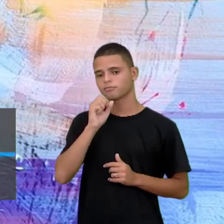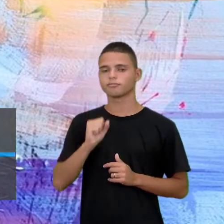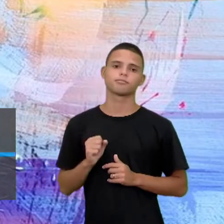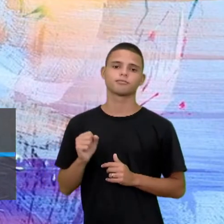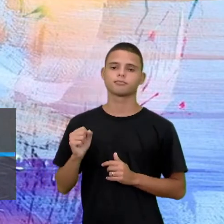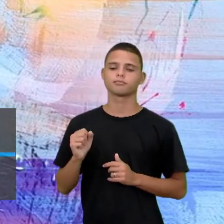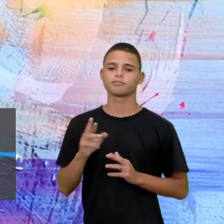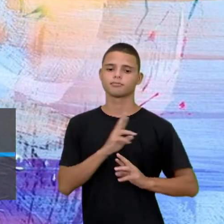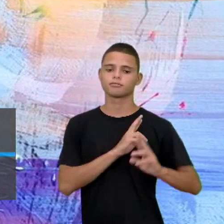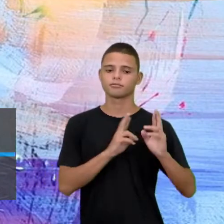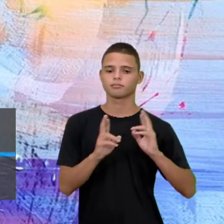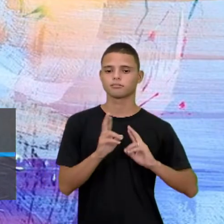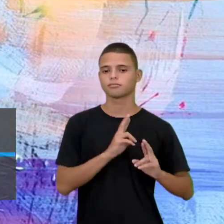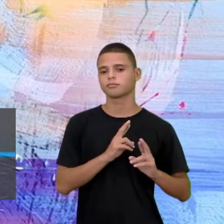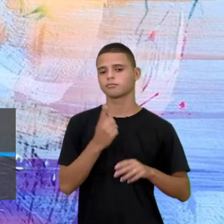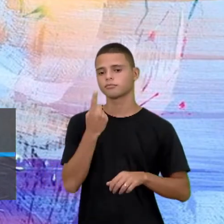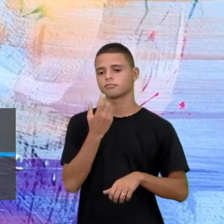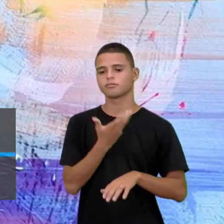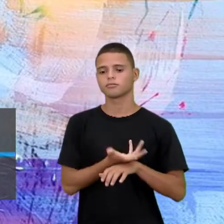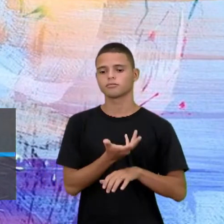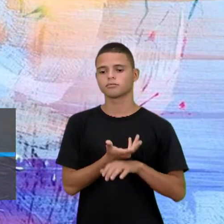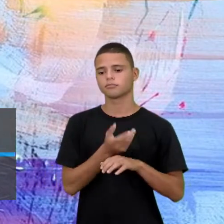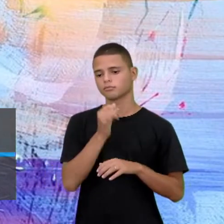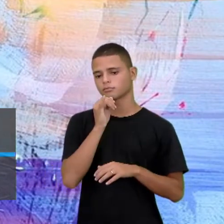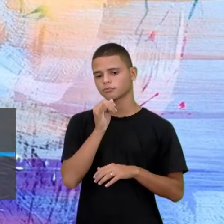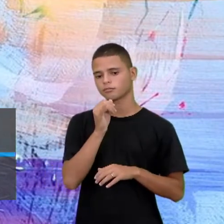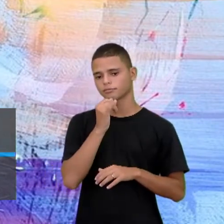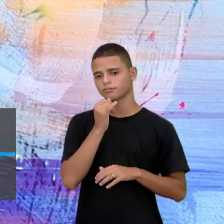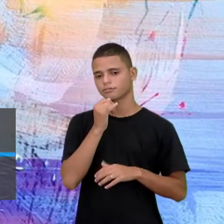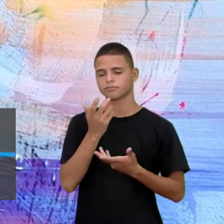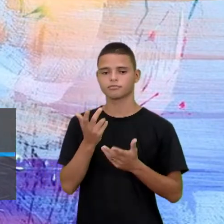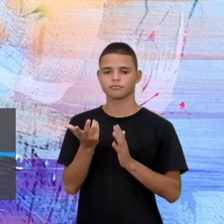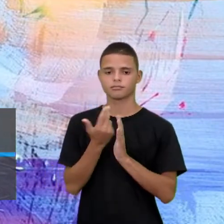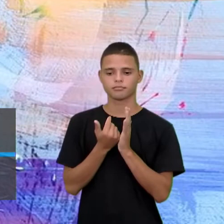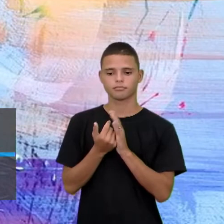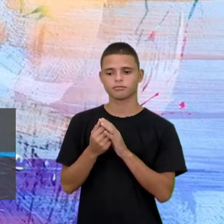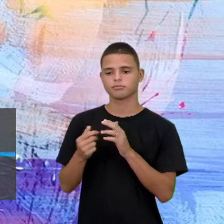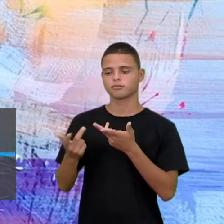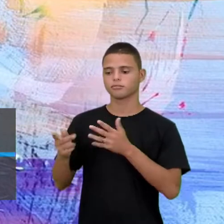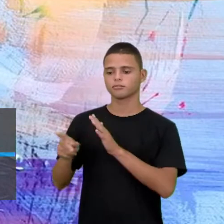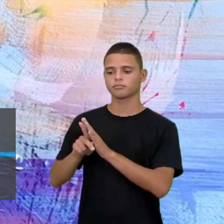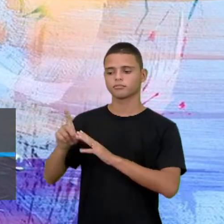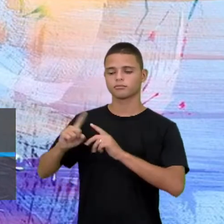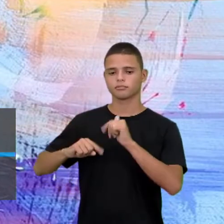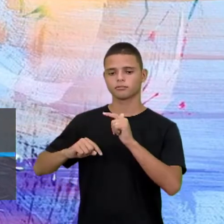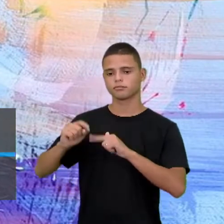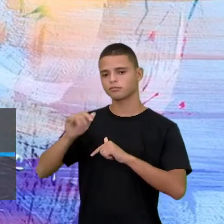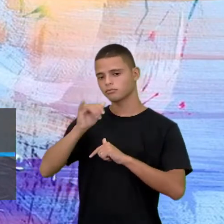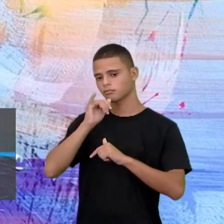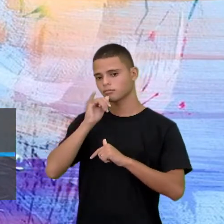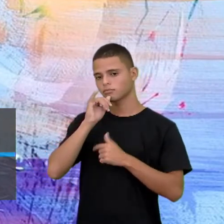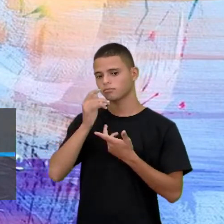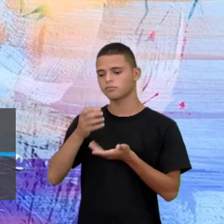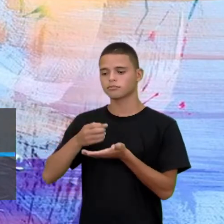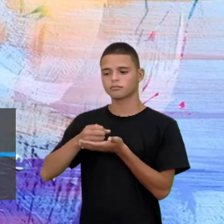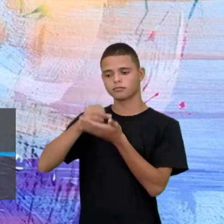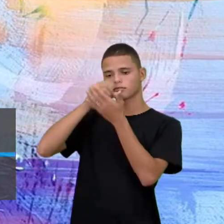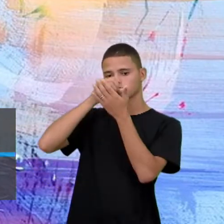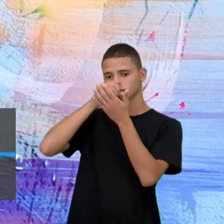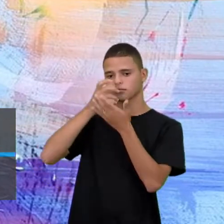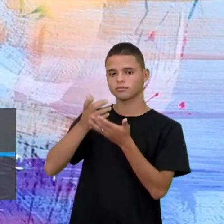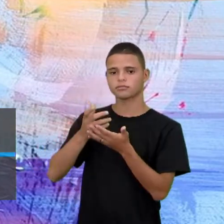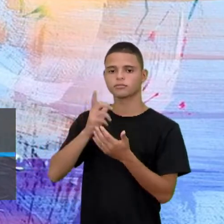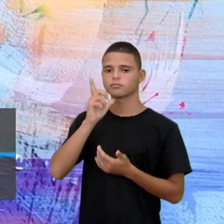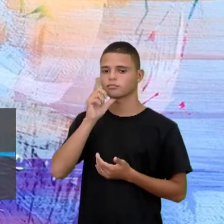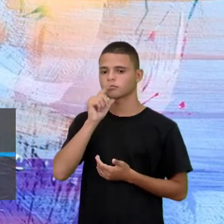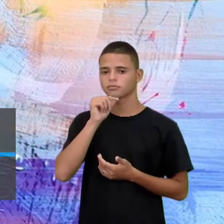relação a uma única área, por exemplo, o design de produtos como o Pro Mauro trouxe, né, de uma bebida, né, por exemplo,